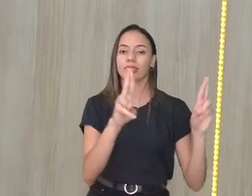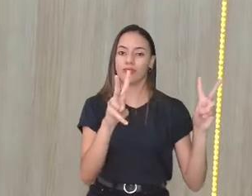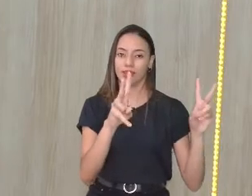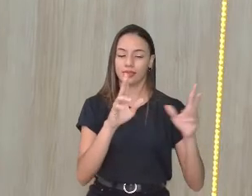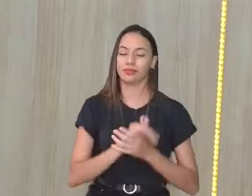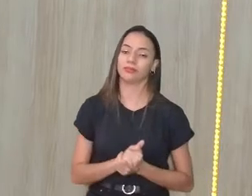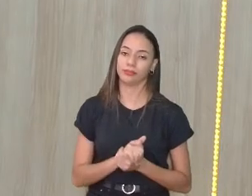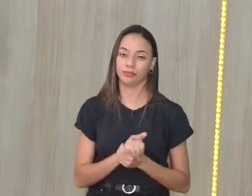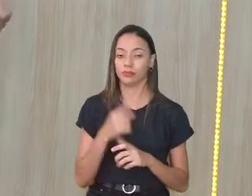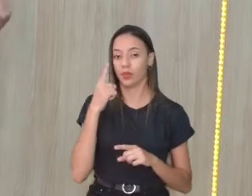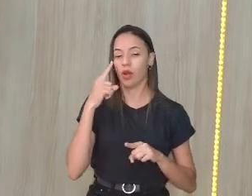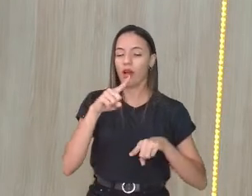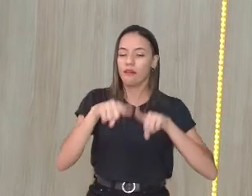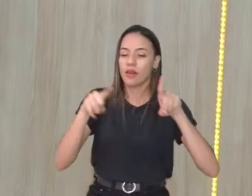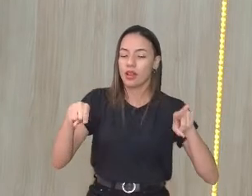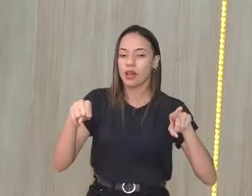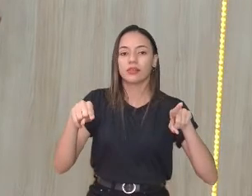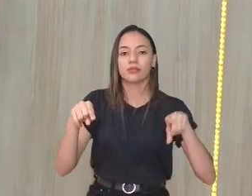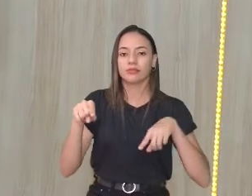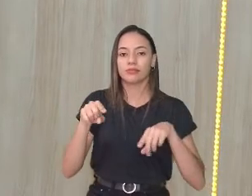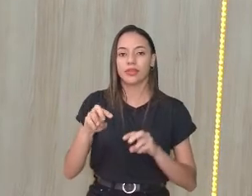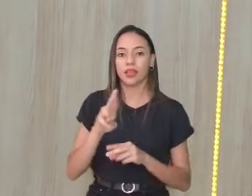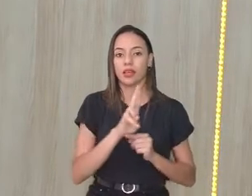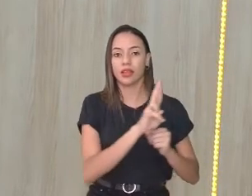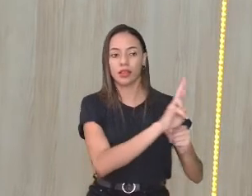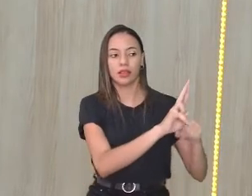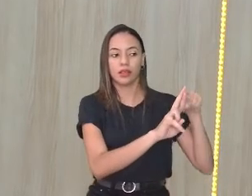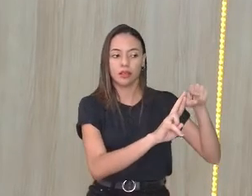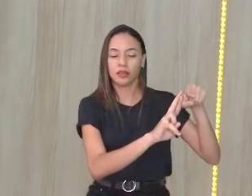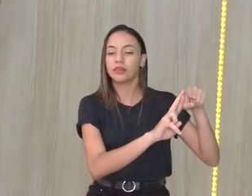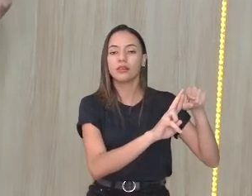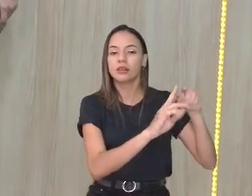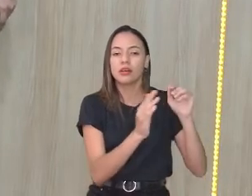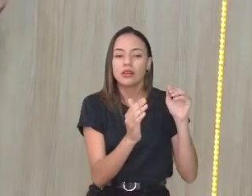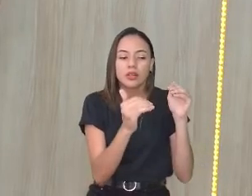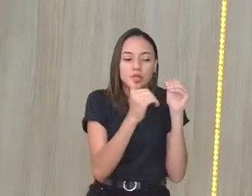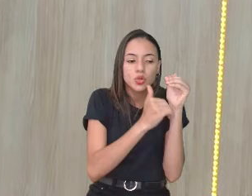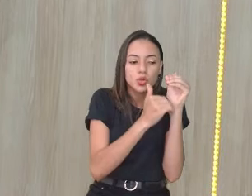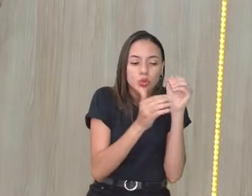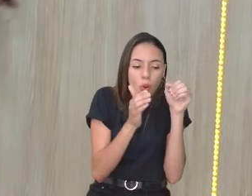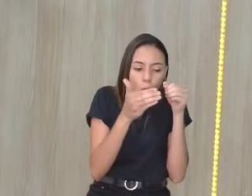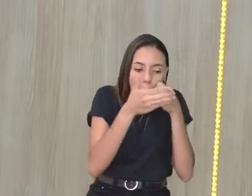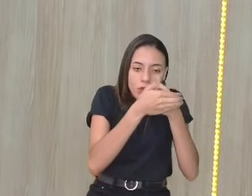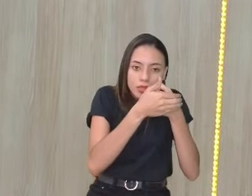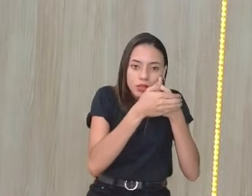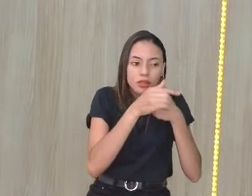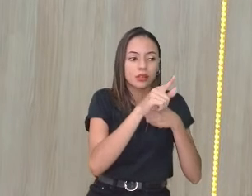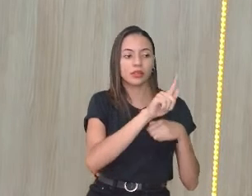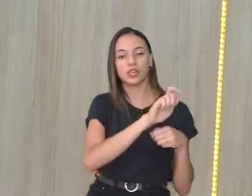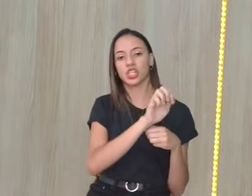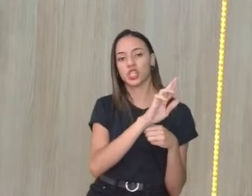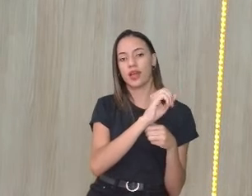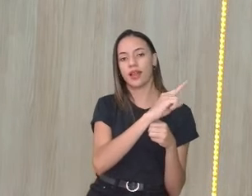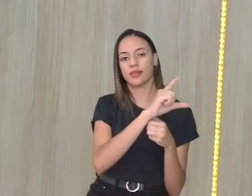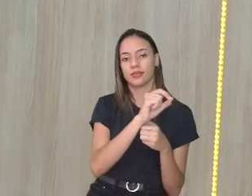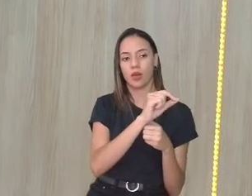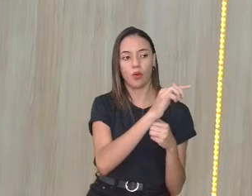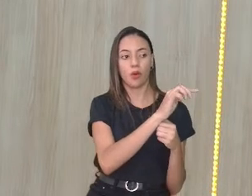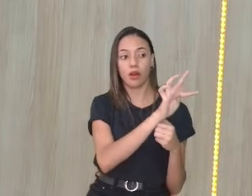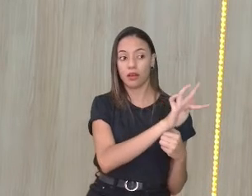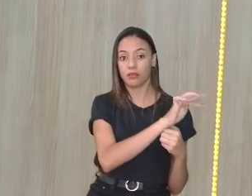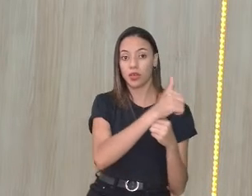Então, a variedade recessiva, ela ficou escondida na geração F1. No cruzamento, ela não